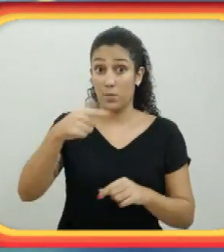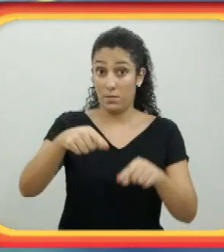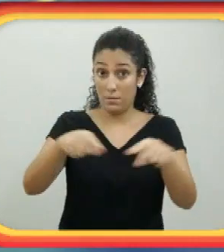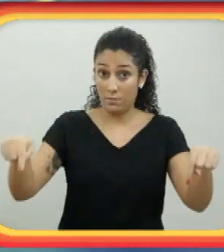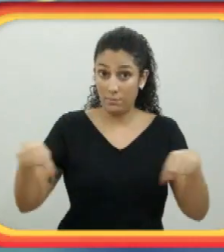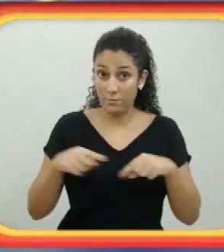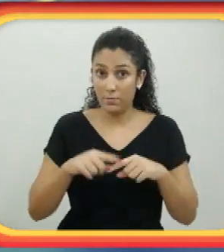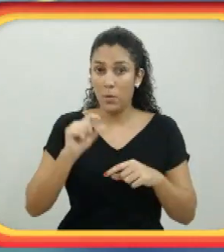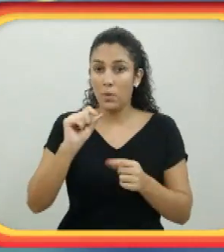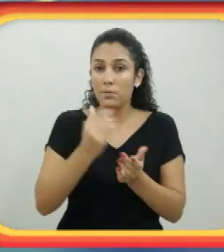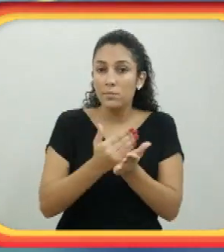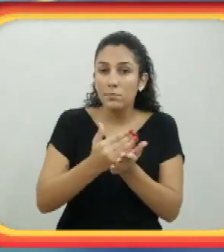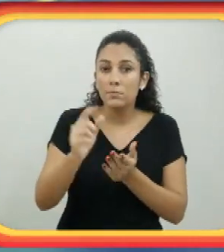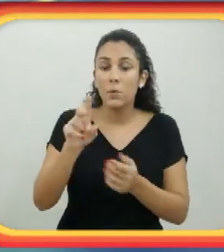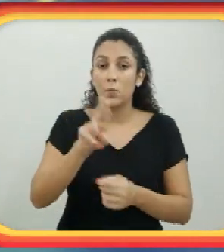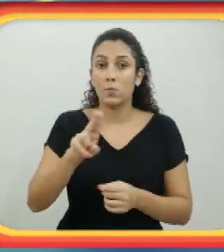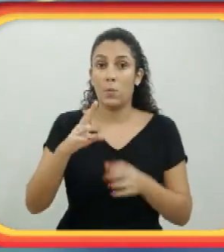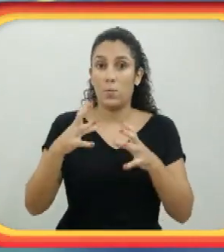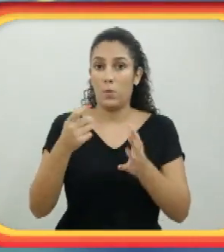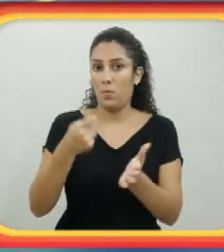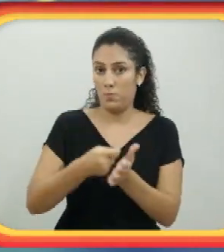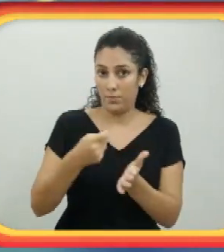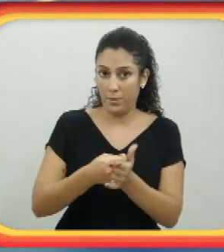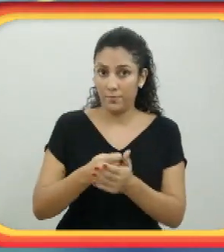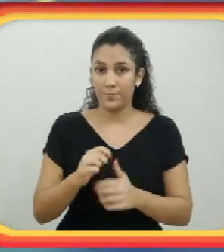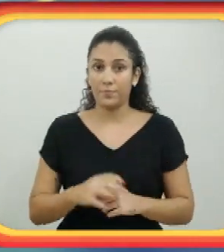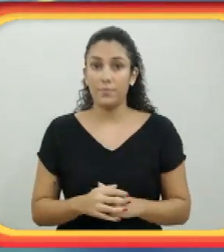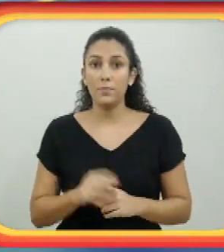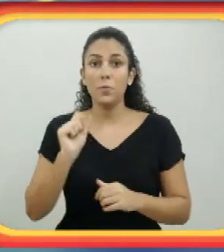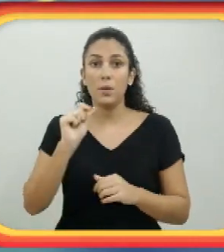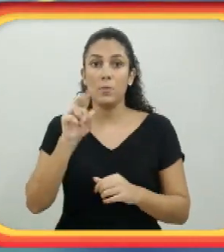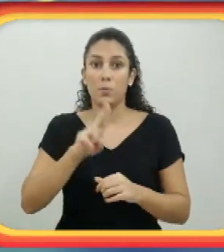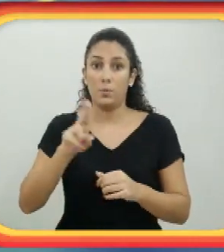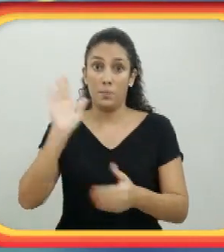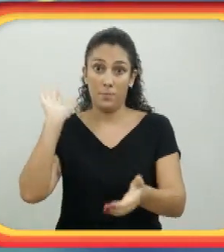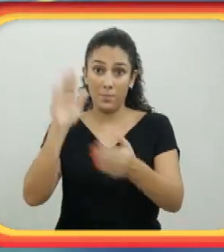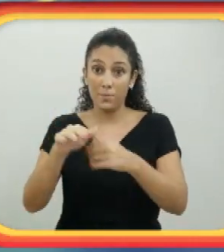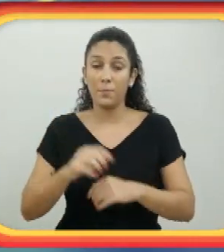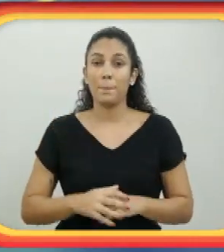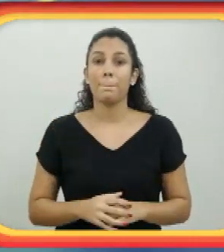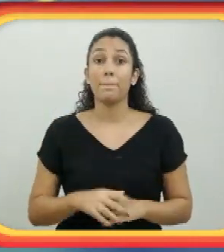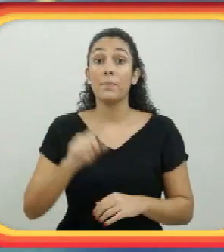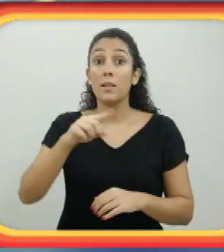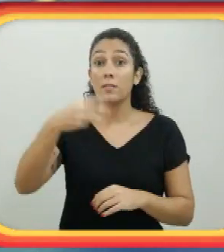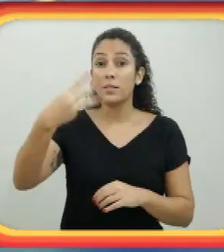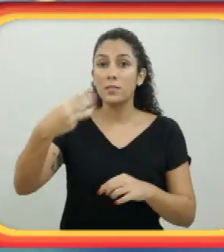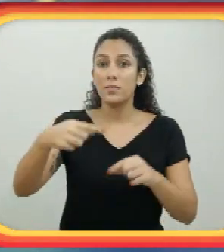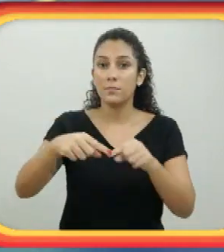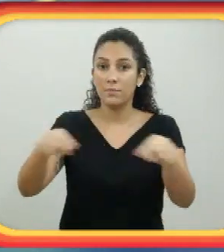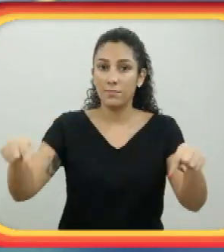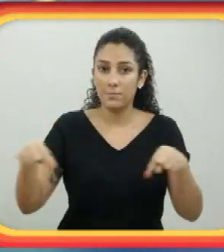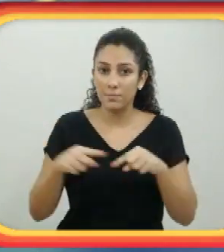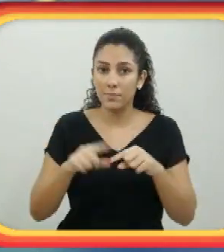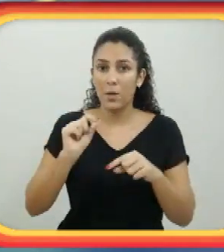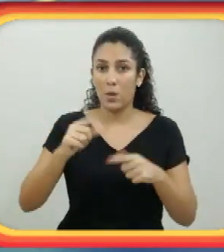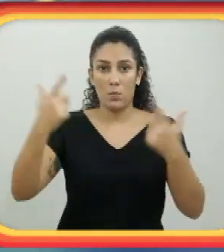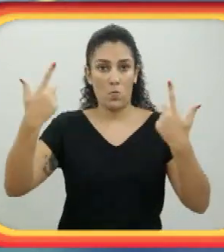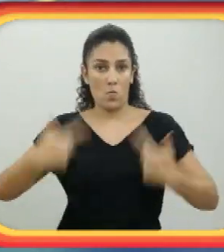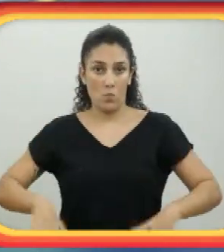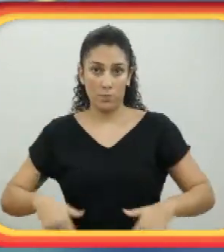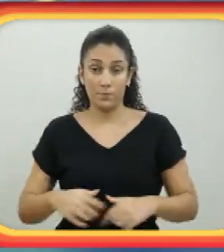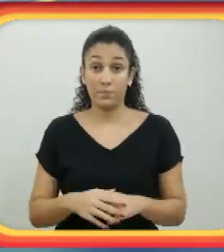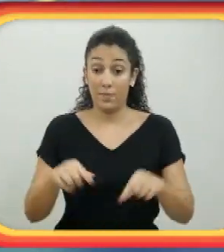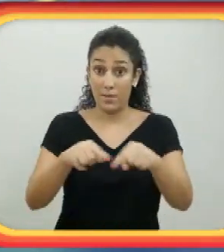na terceira área, que é a área neutra. A área neutra, para a gente entender, é a área dos 3 metros do voleibol. A bola bateu na